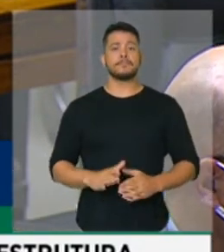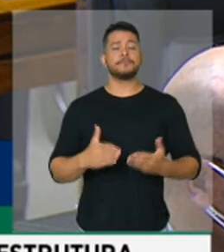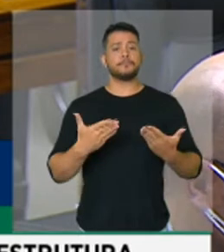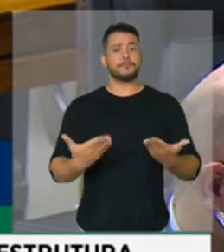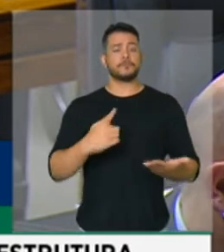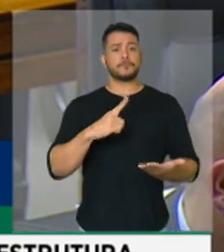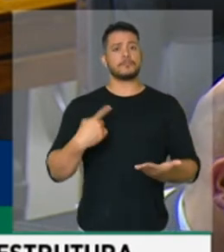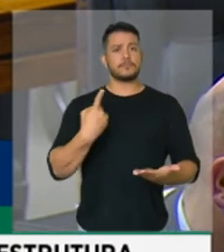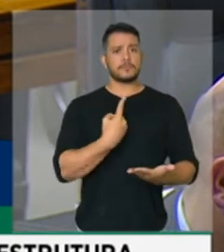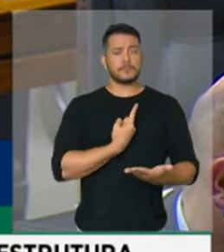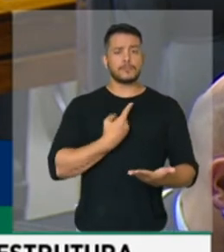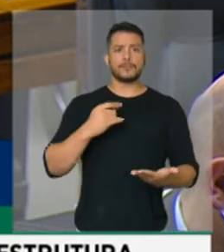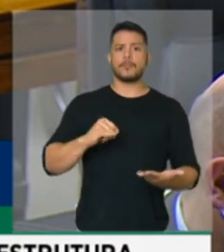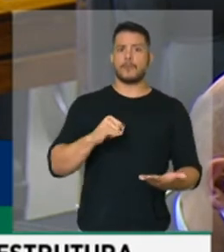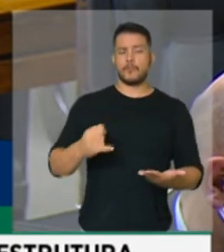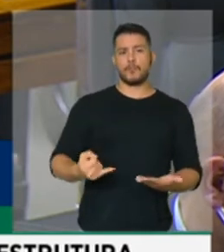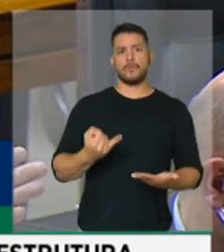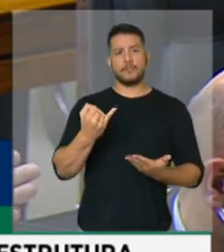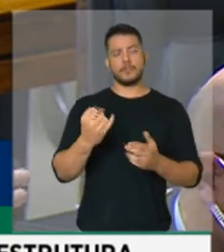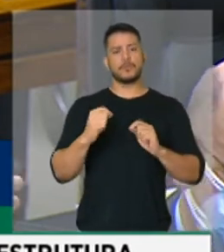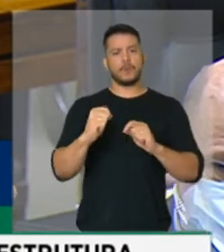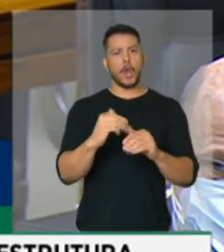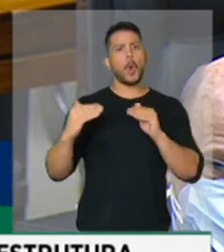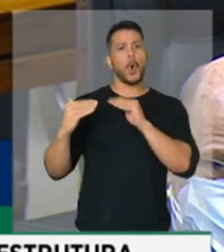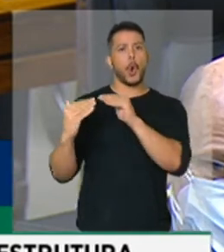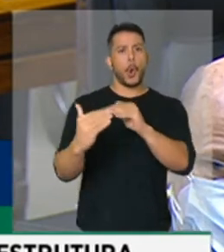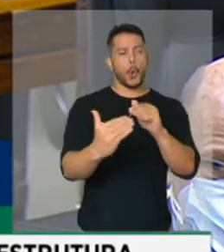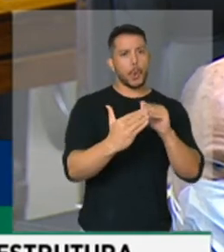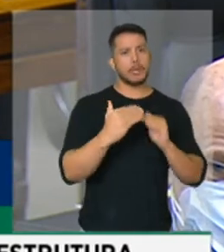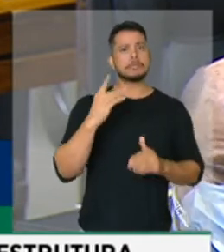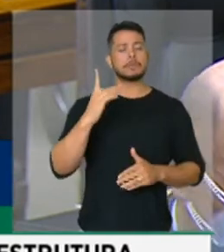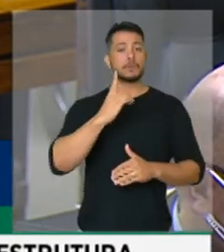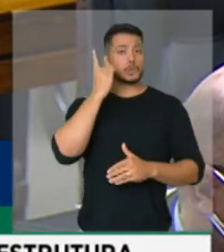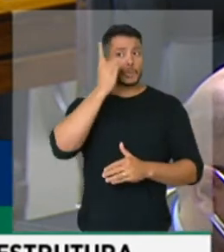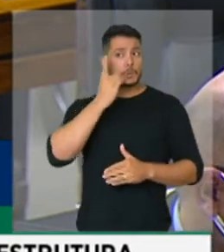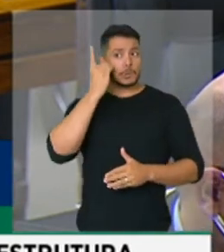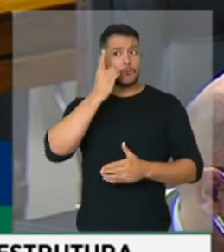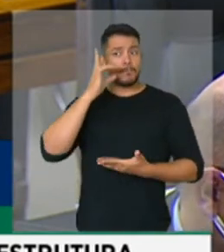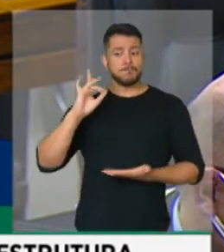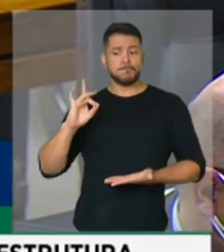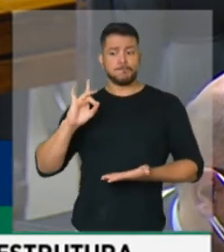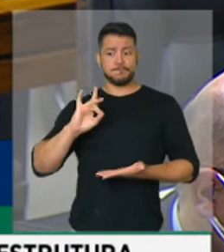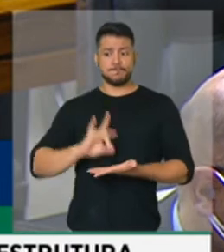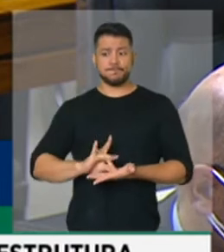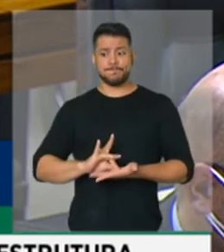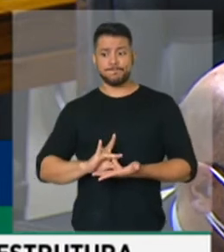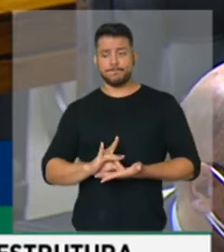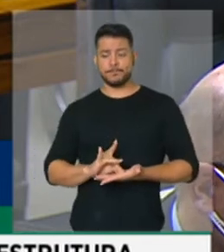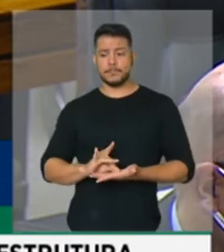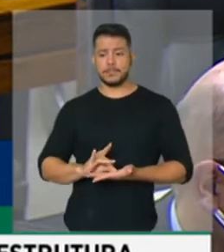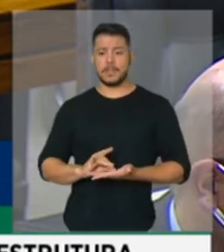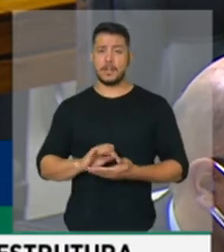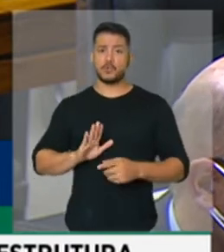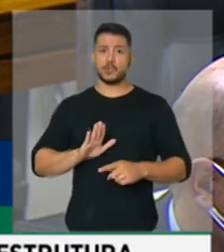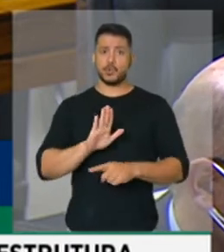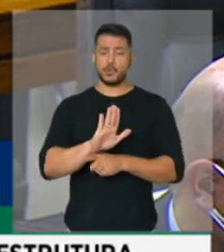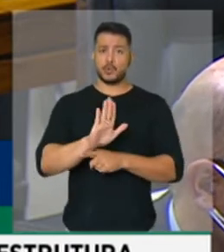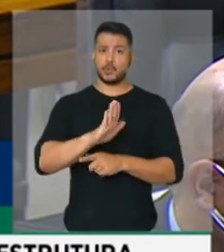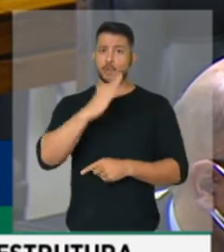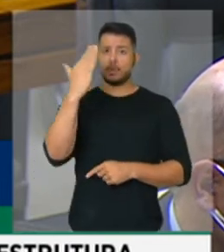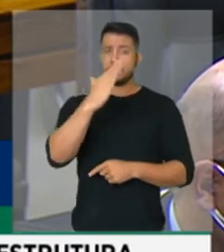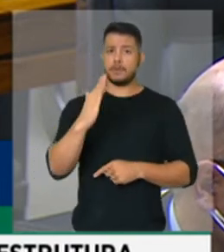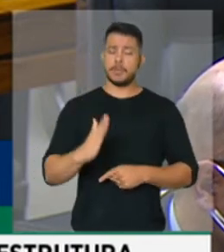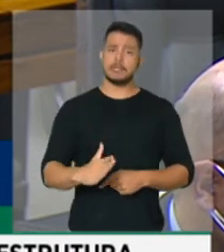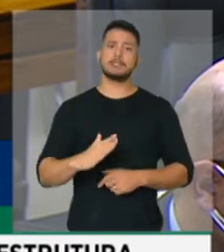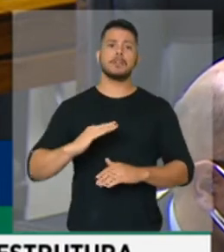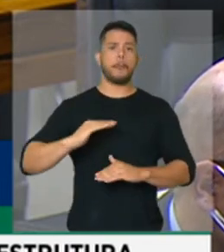Arnaldo Jardim, do deputado João Maia, de outros parlamentares, no sentido de nós fazermos com que o Brasil volte a crescer